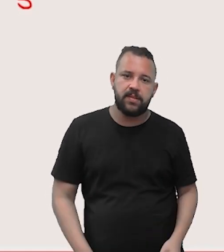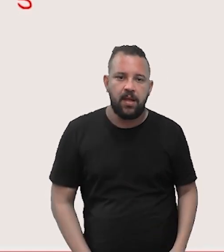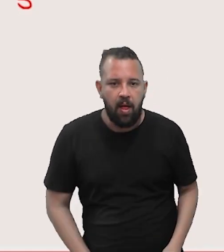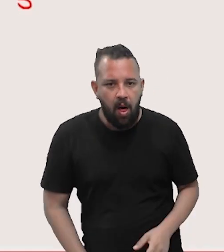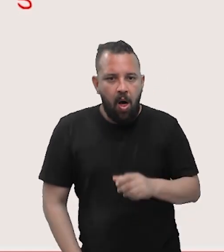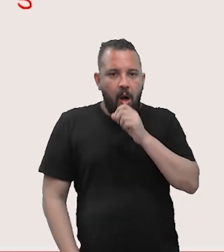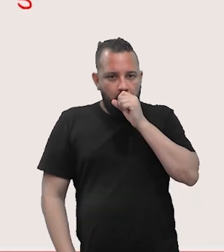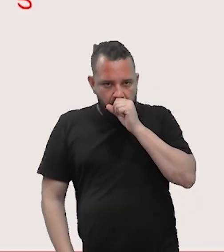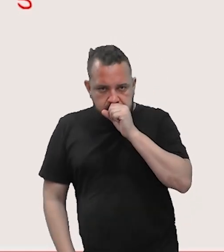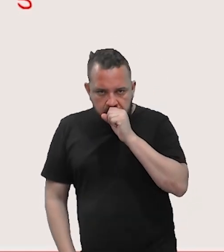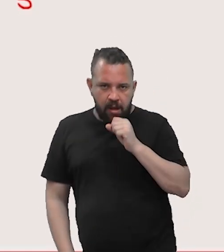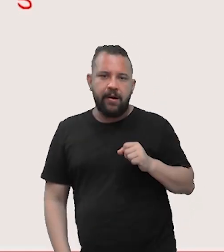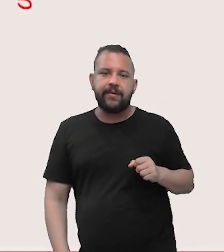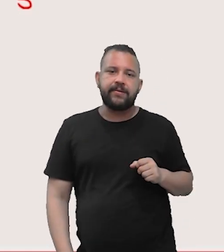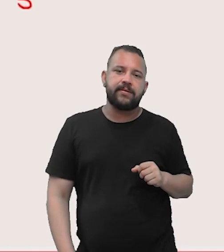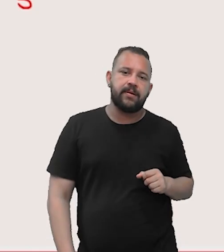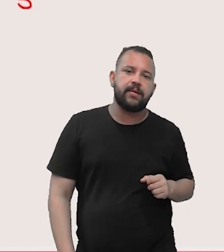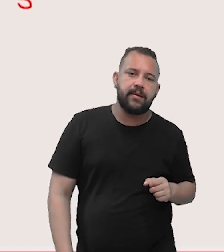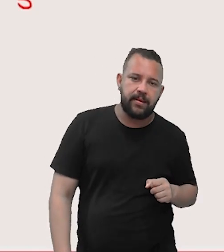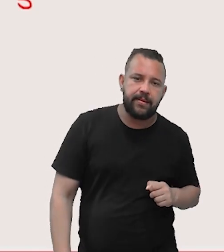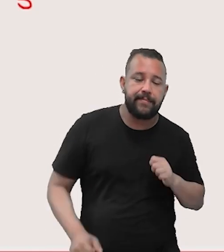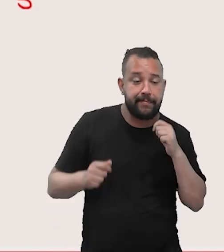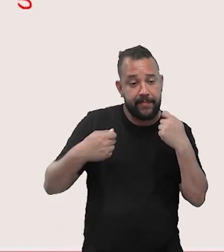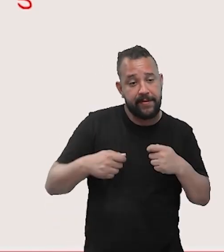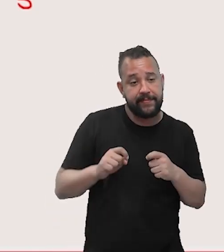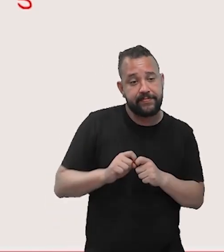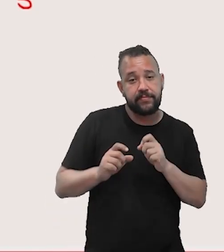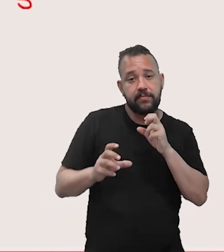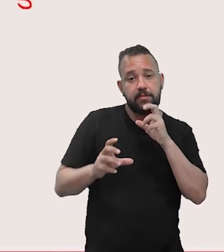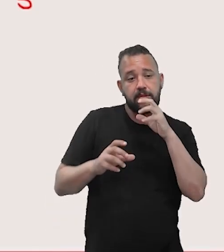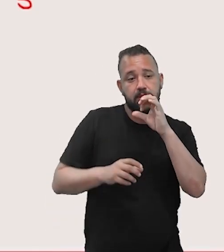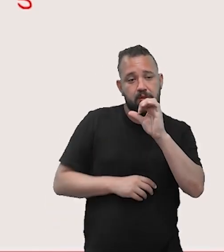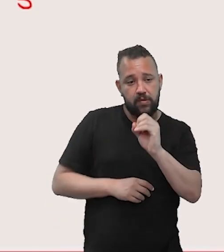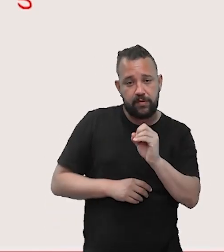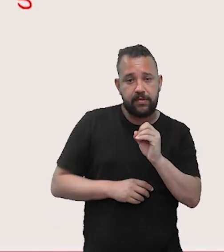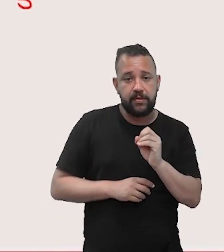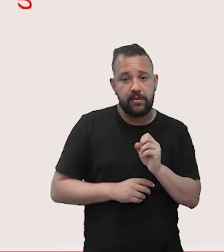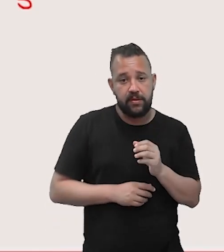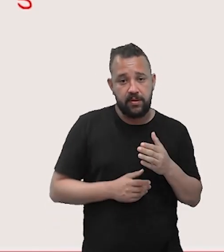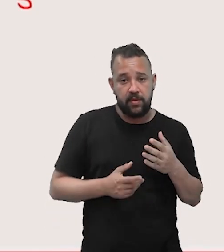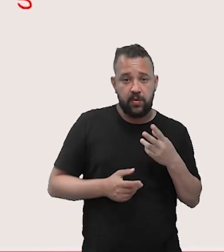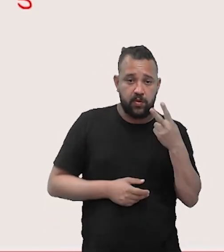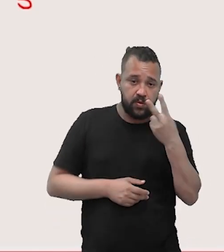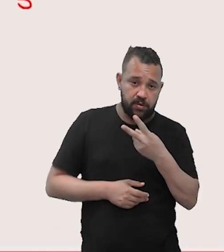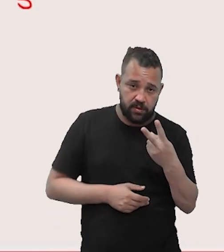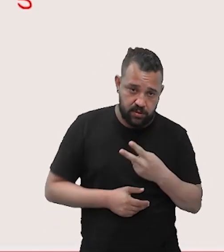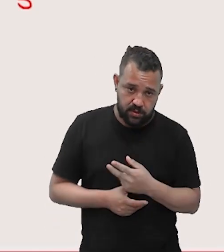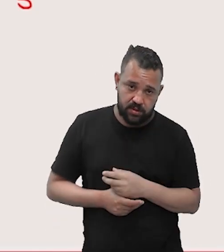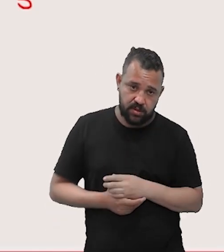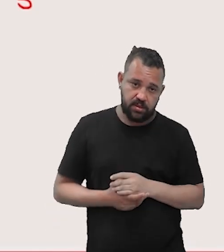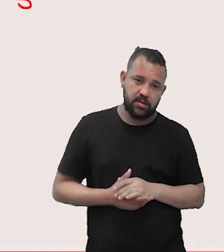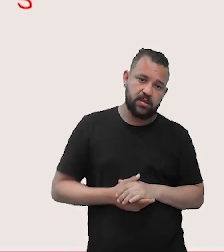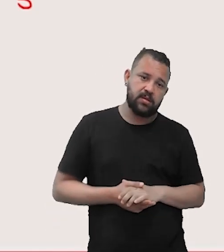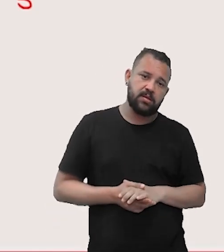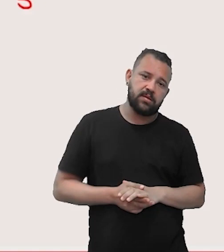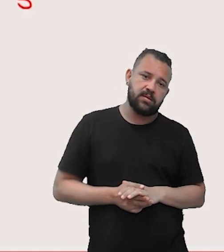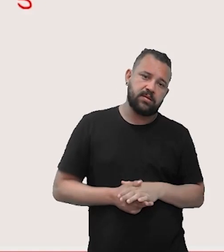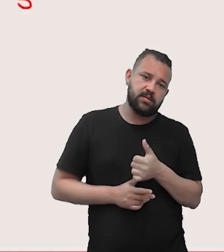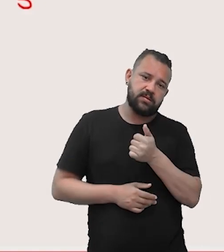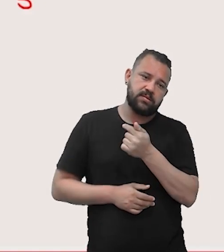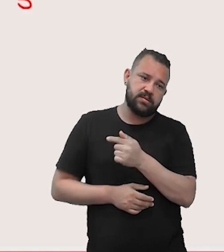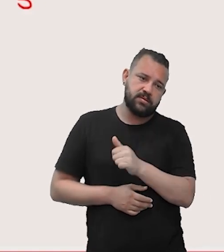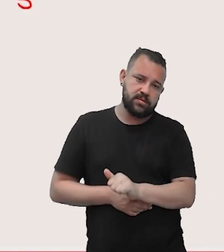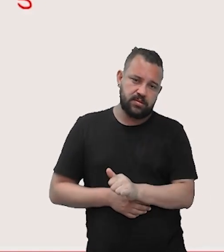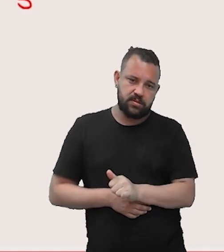precisa fazer 90, não é isso? Muito bem. O jogador 2, ele fez 71 pontos,